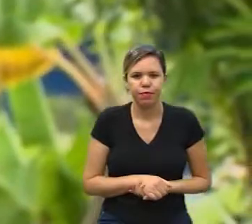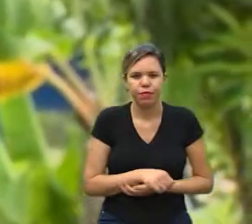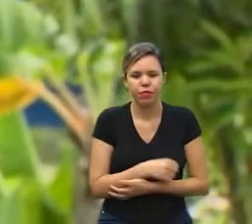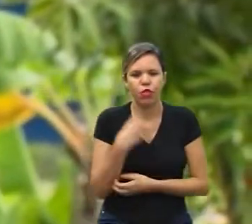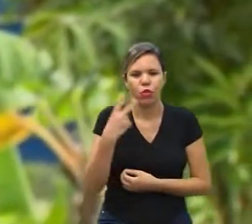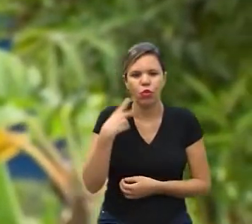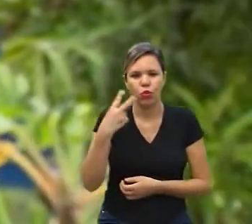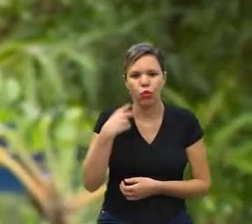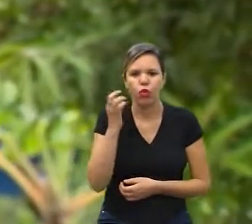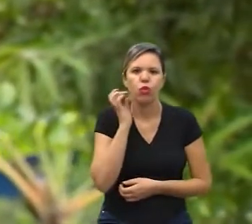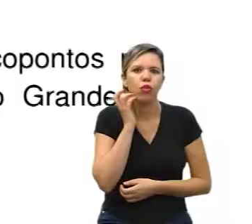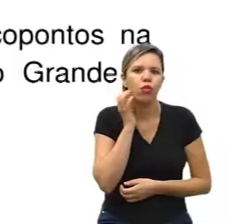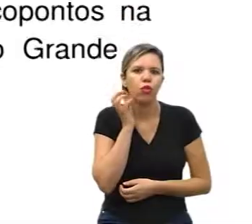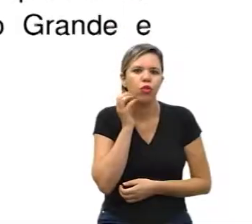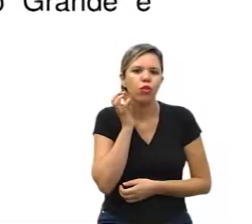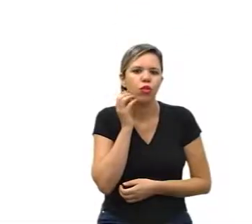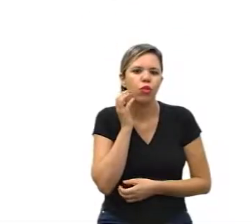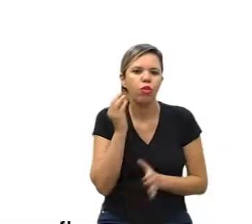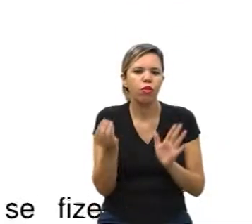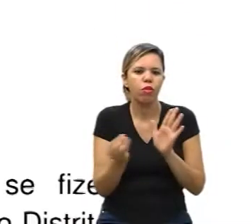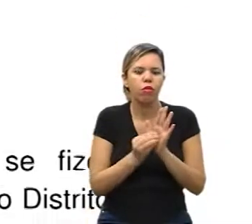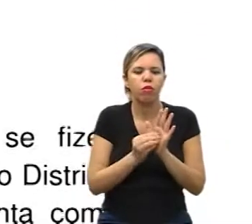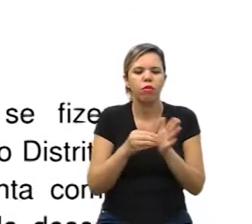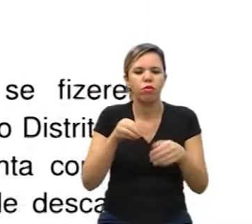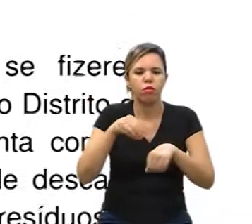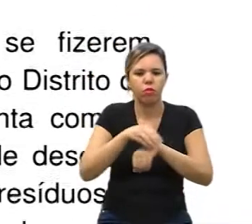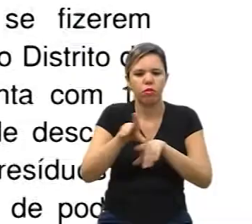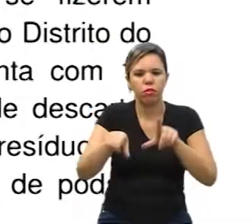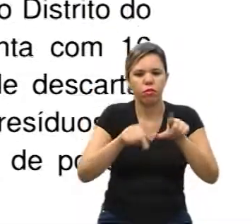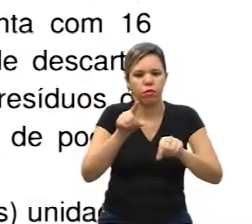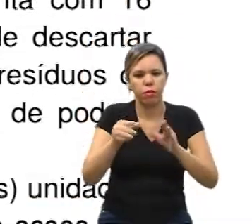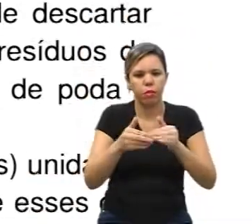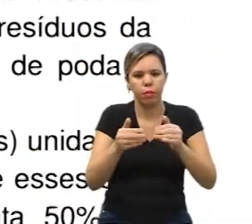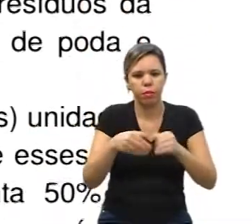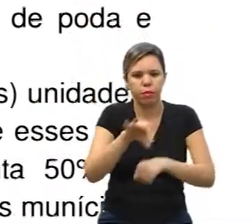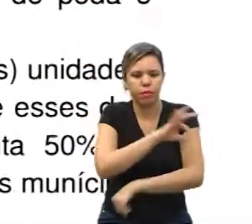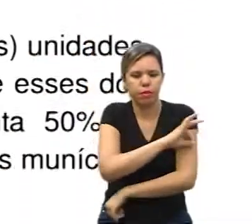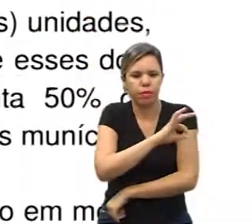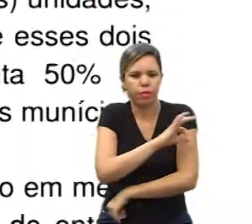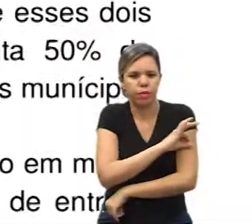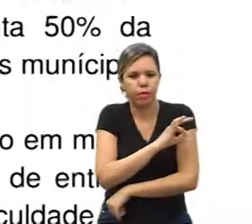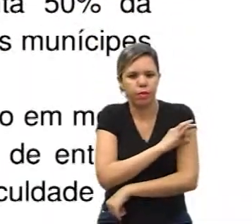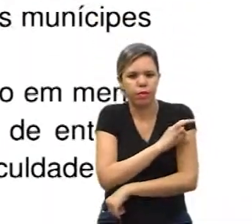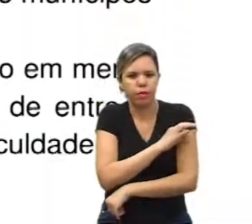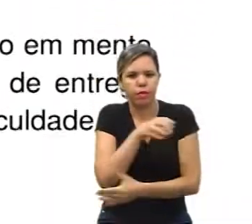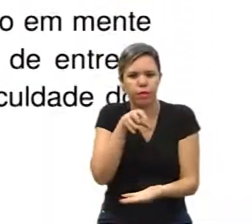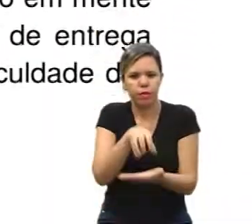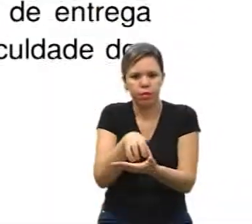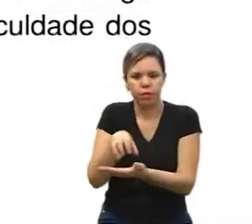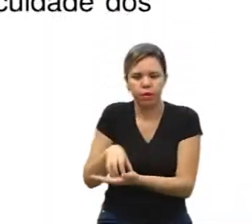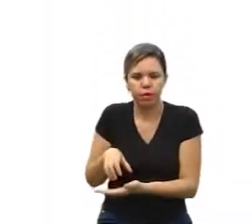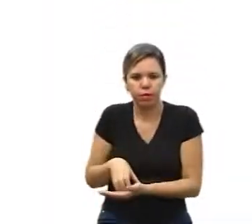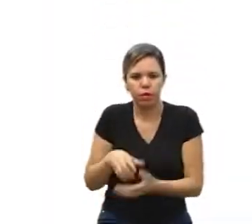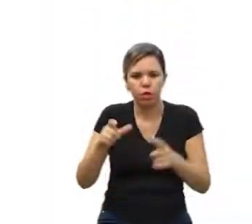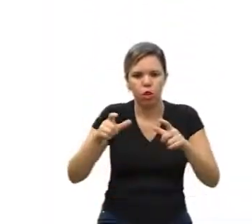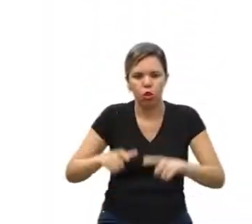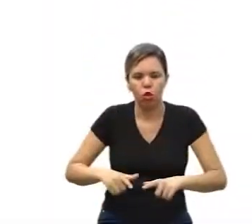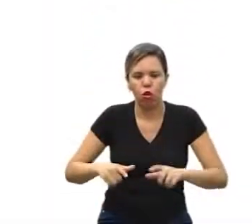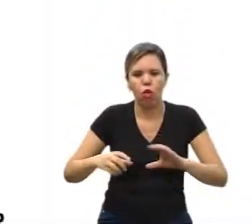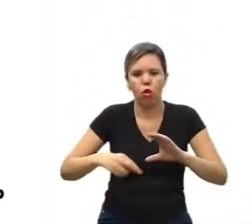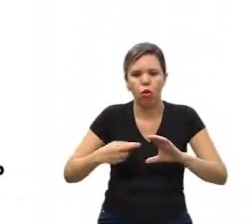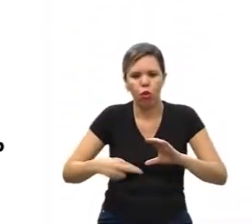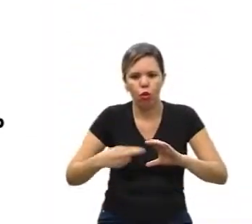O vereador Igor Diego protocolou uma indicação que pede à Prefeitura a instalação de novos ecopontos